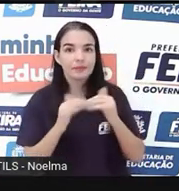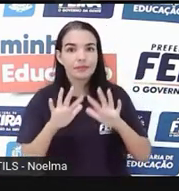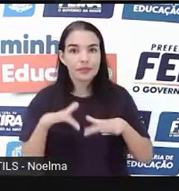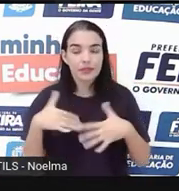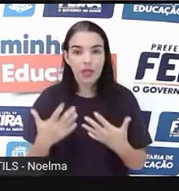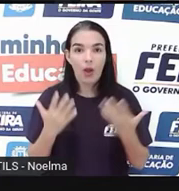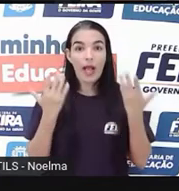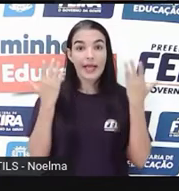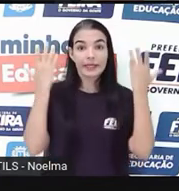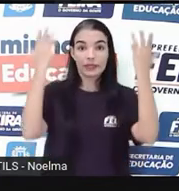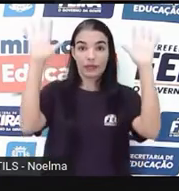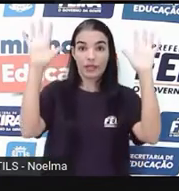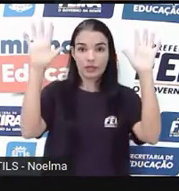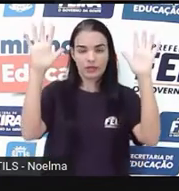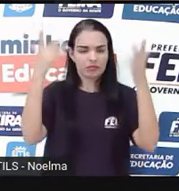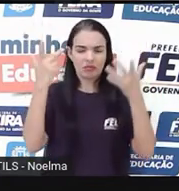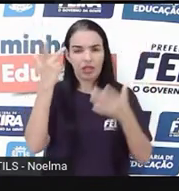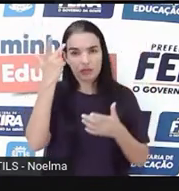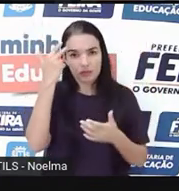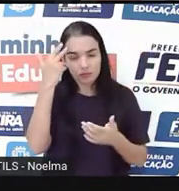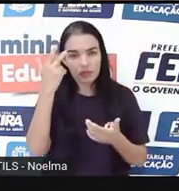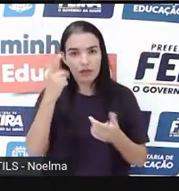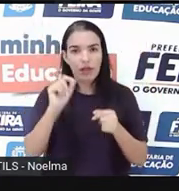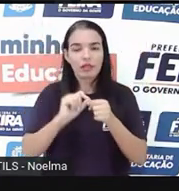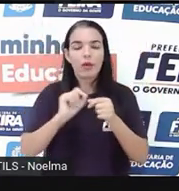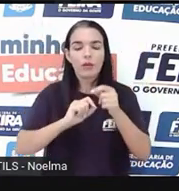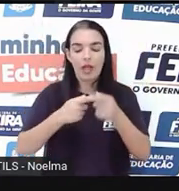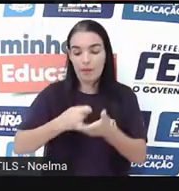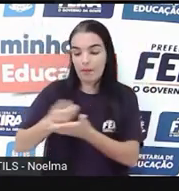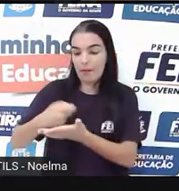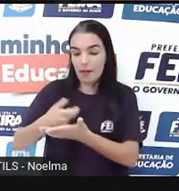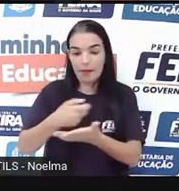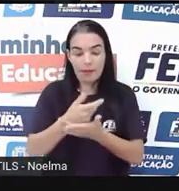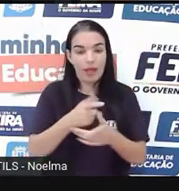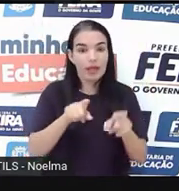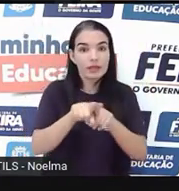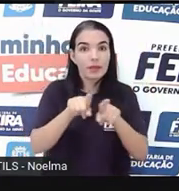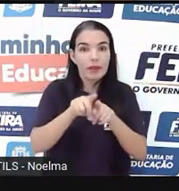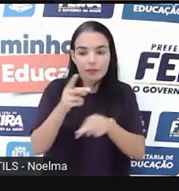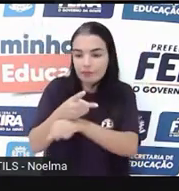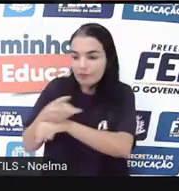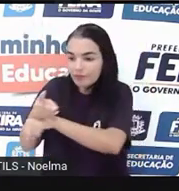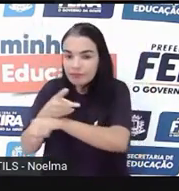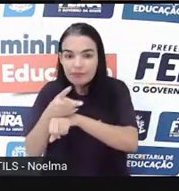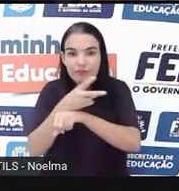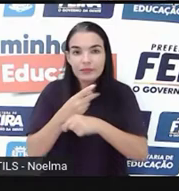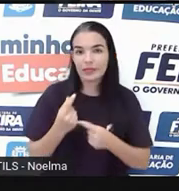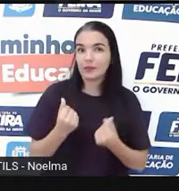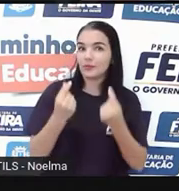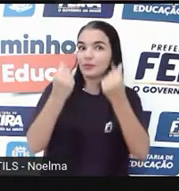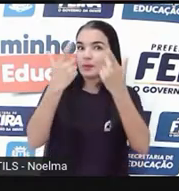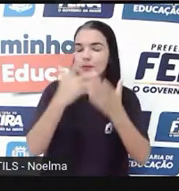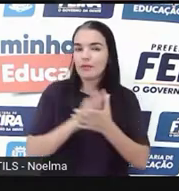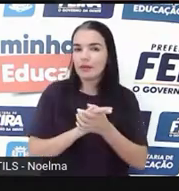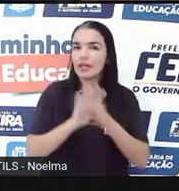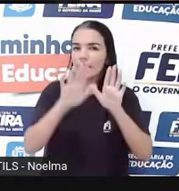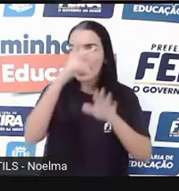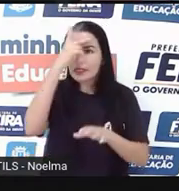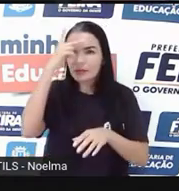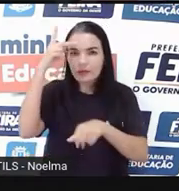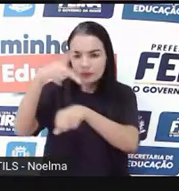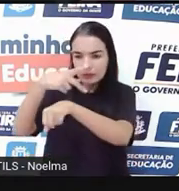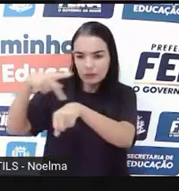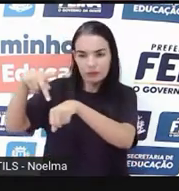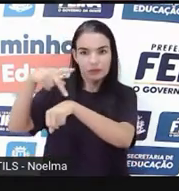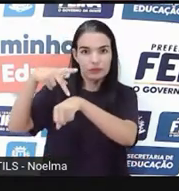comemorações tradicionais incluem jogos de carta e caça ao tesouro. Os irlandeses supersticiosos comem um bolo